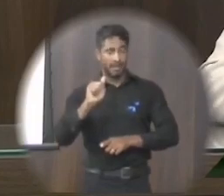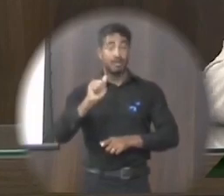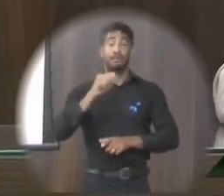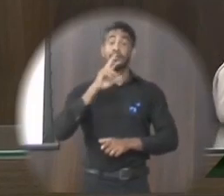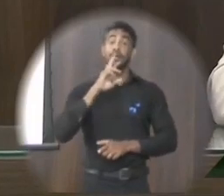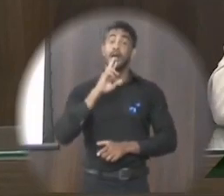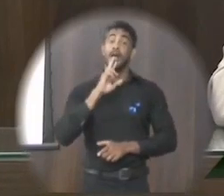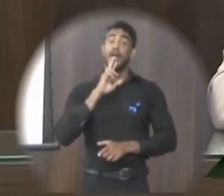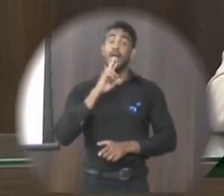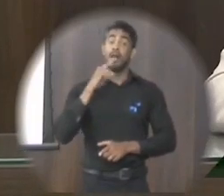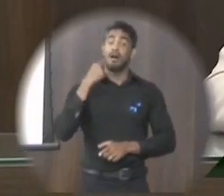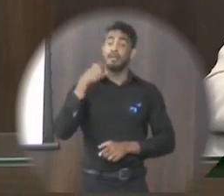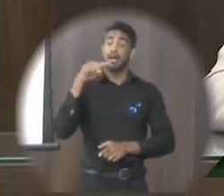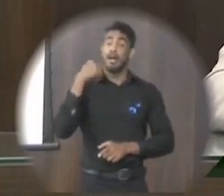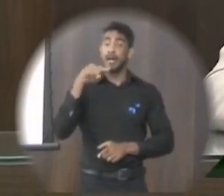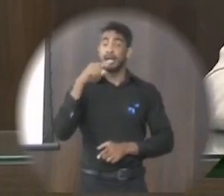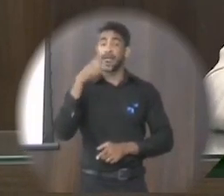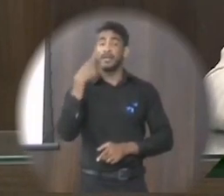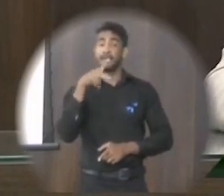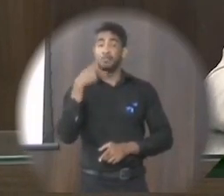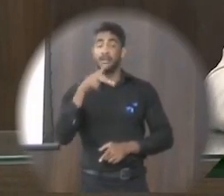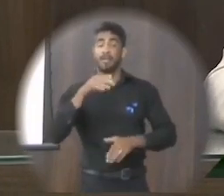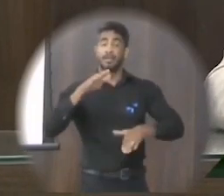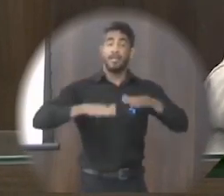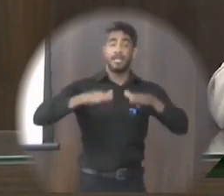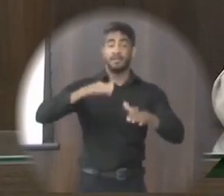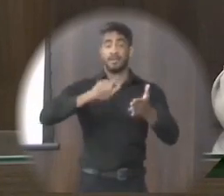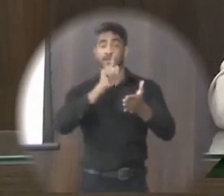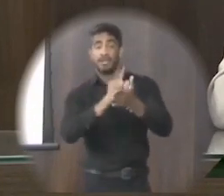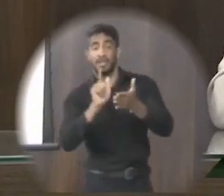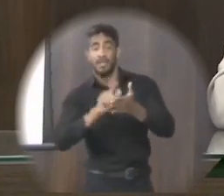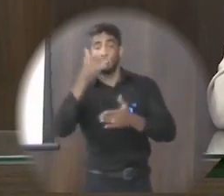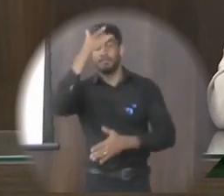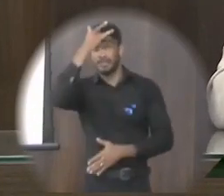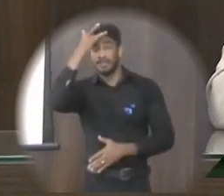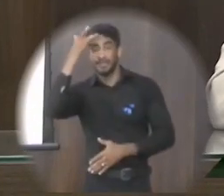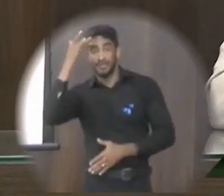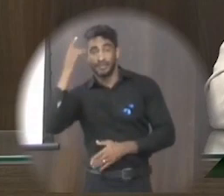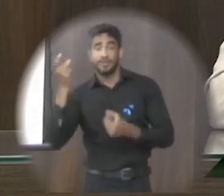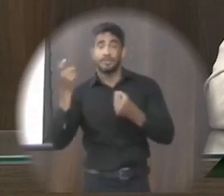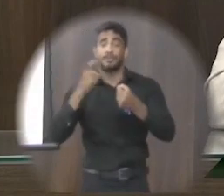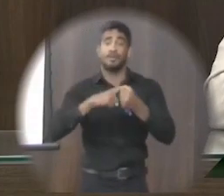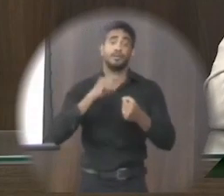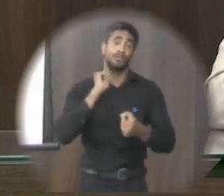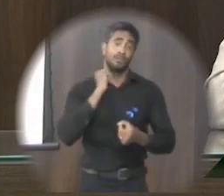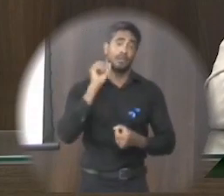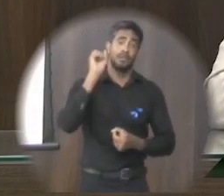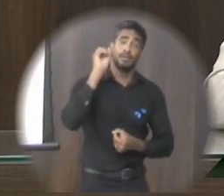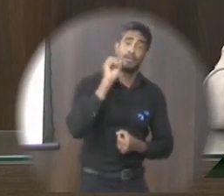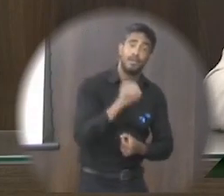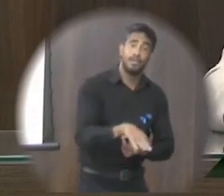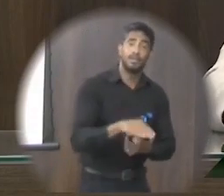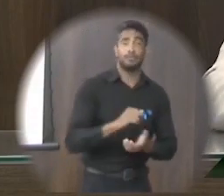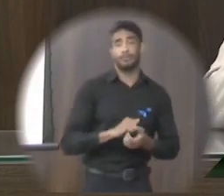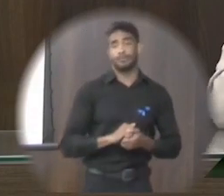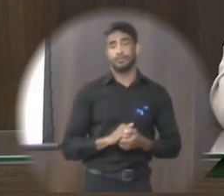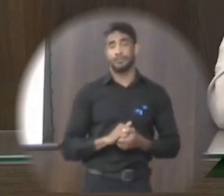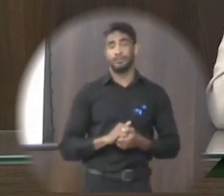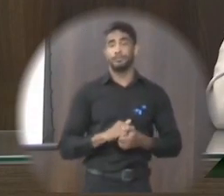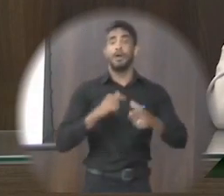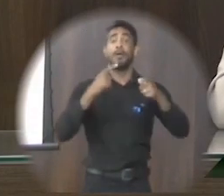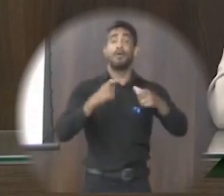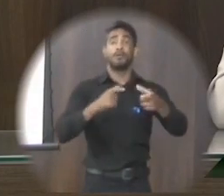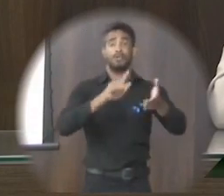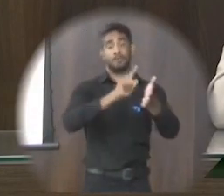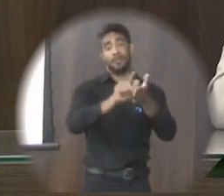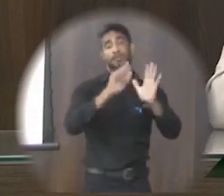reclamações deles, né? Que às vezes limpa, mas o pessoal volta jogando o lixo onde foi